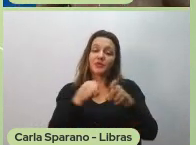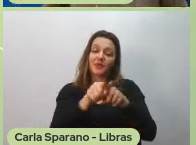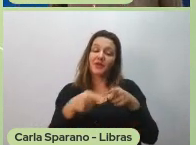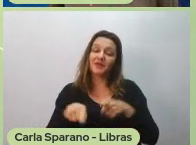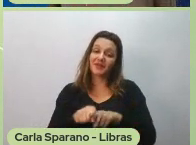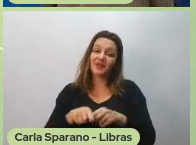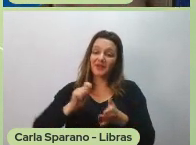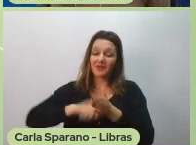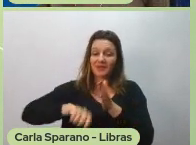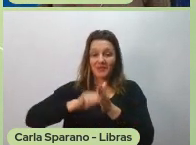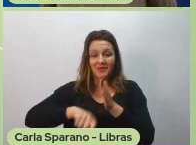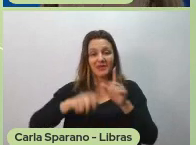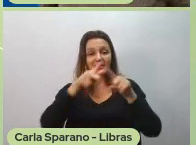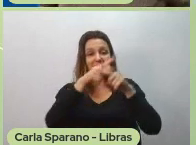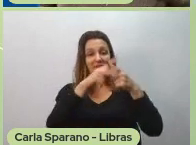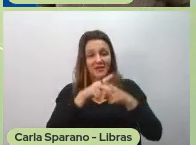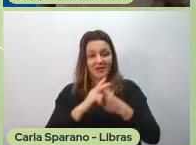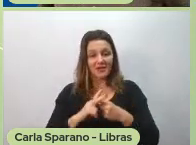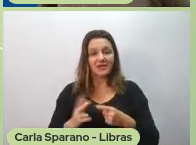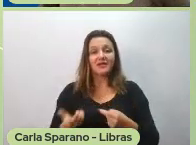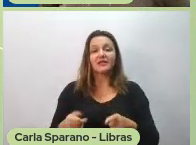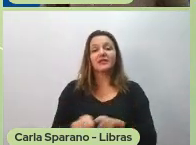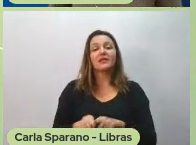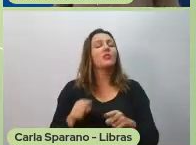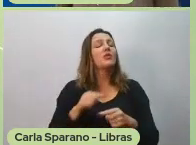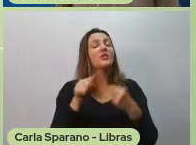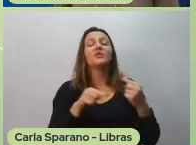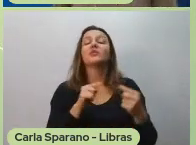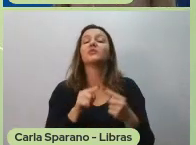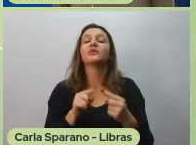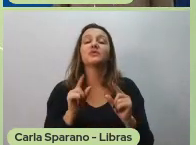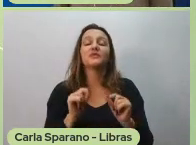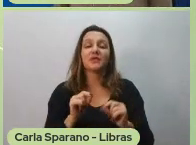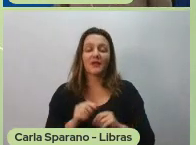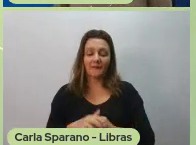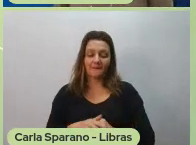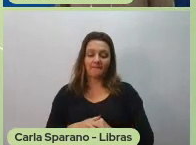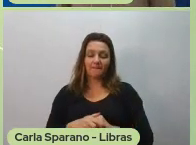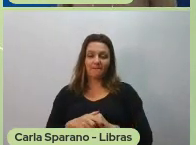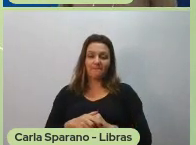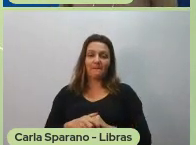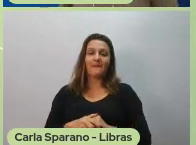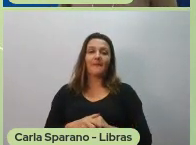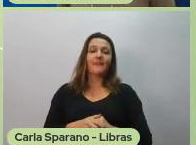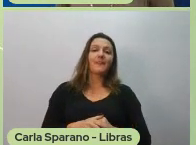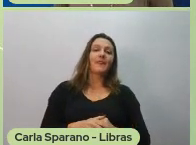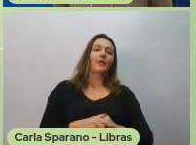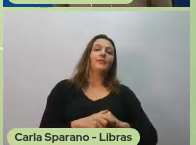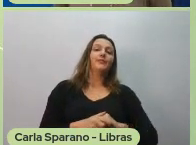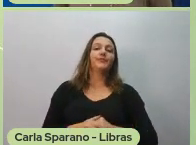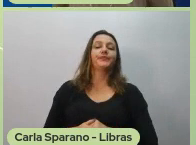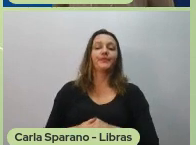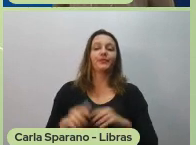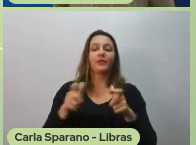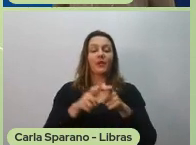contratação, como um objetivo de ampliar a representatividade, porque isso